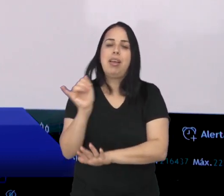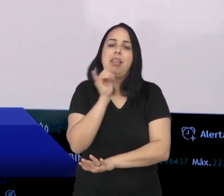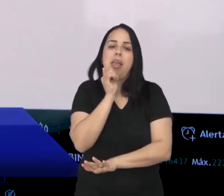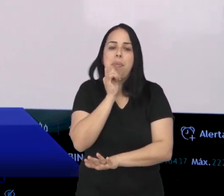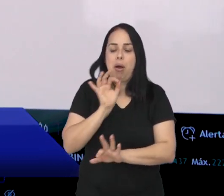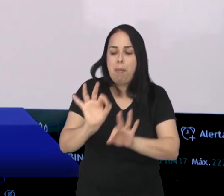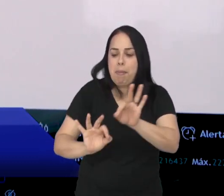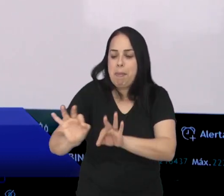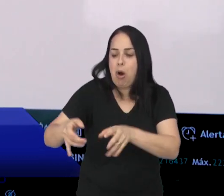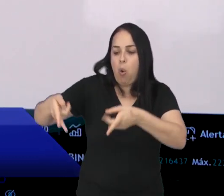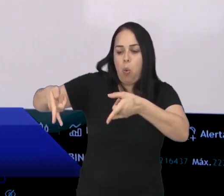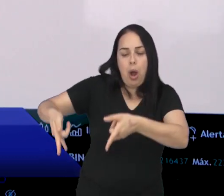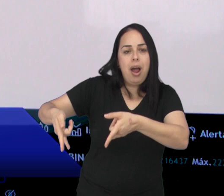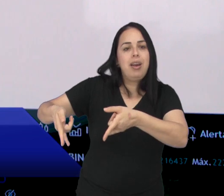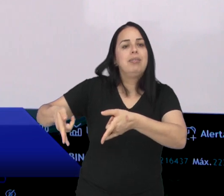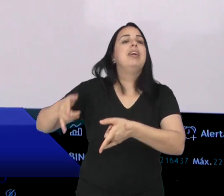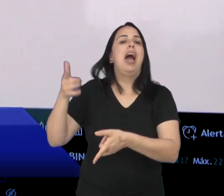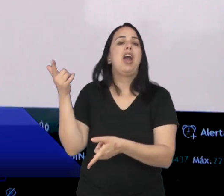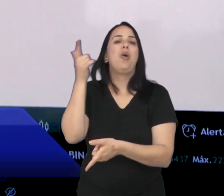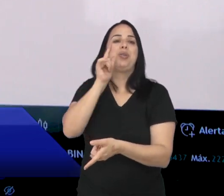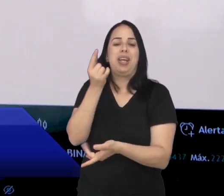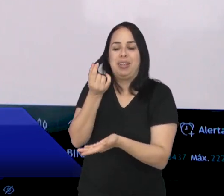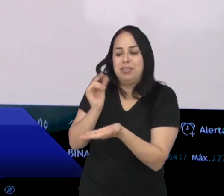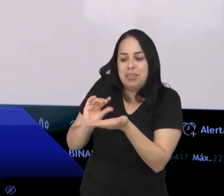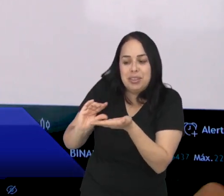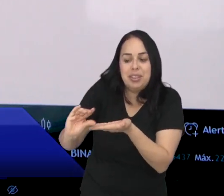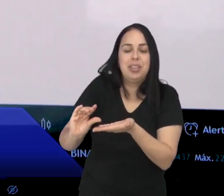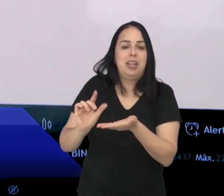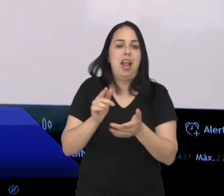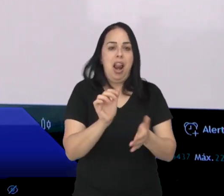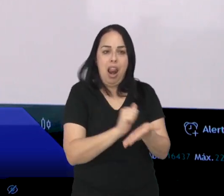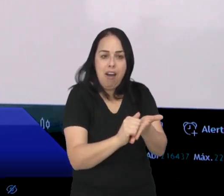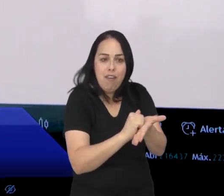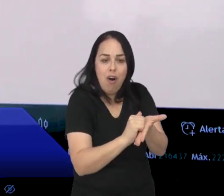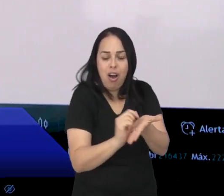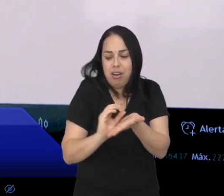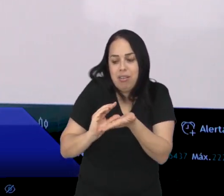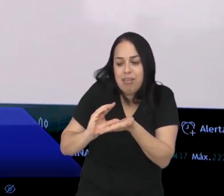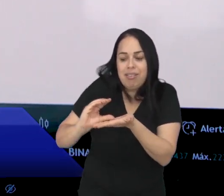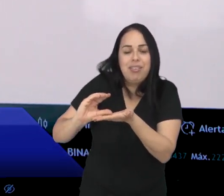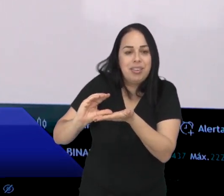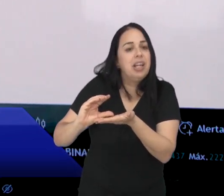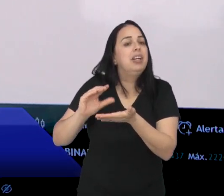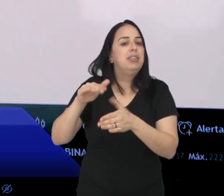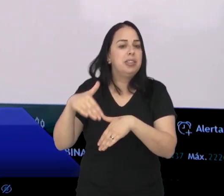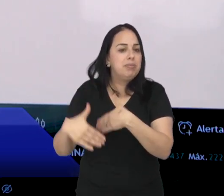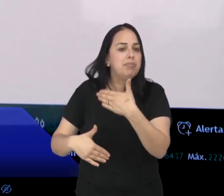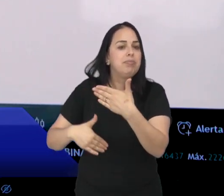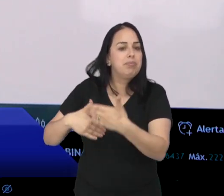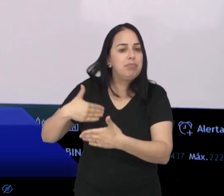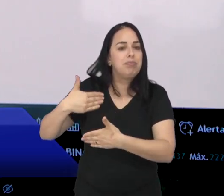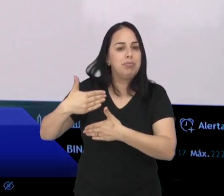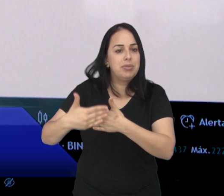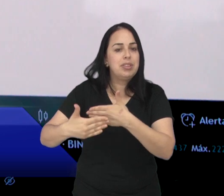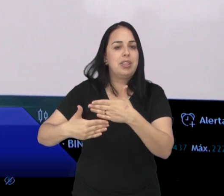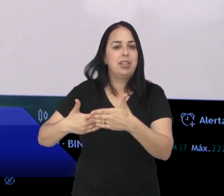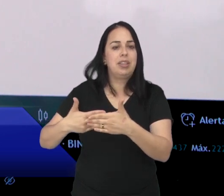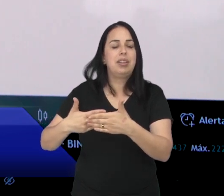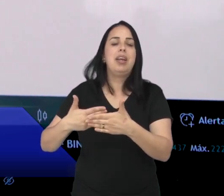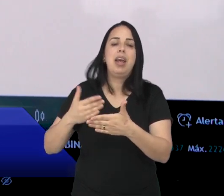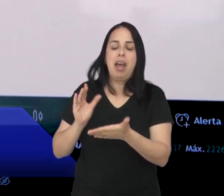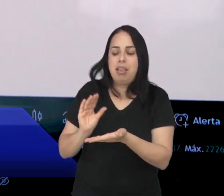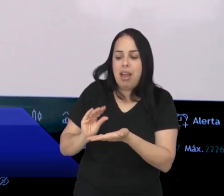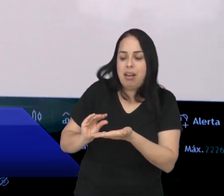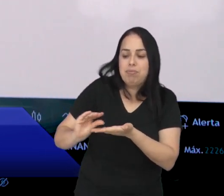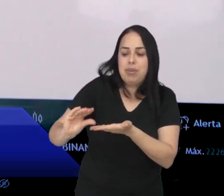semana. Então, arrumou o quarto, ganha um pontinho. Lavou a louça, ganha um pontinho. Varreu, ganha um outro ponto. E aí vai fazendo de uma